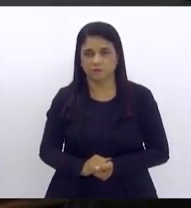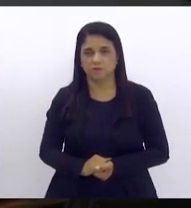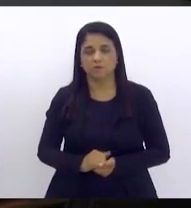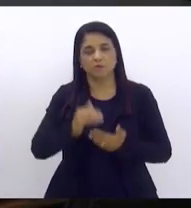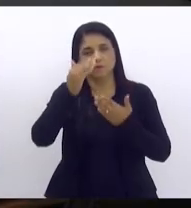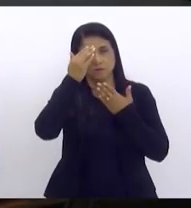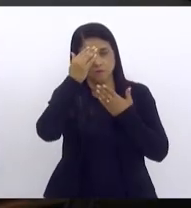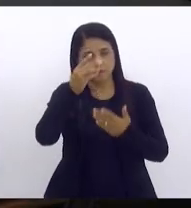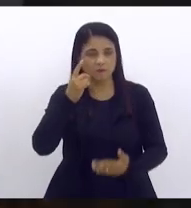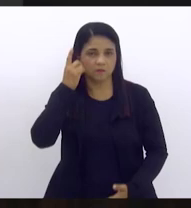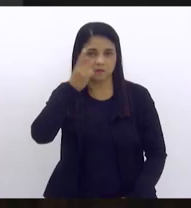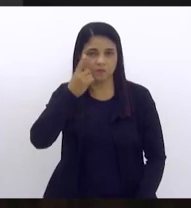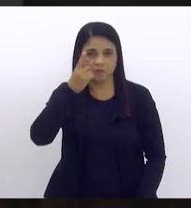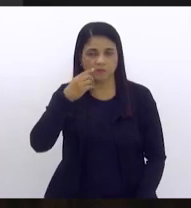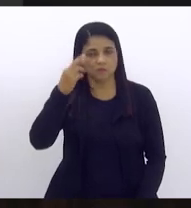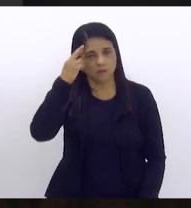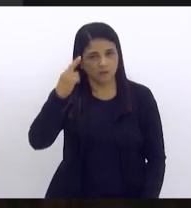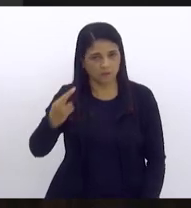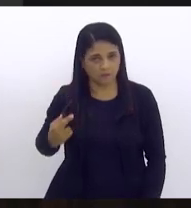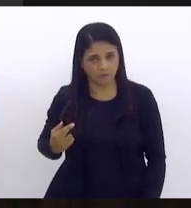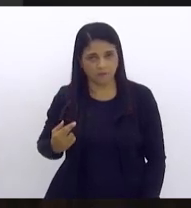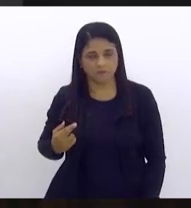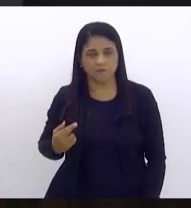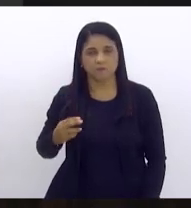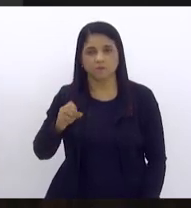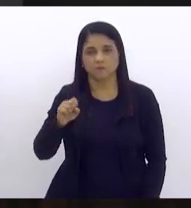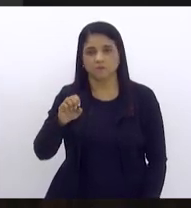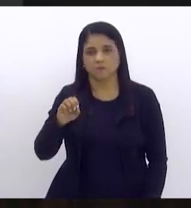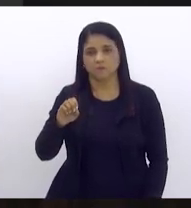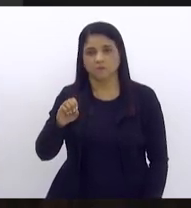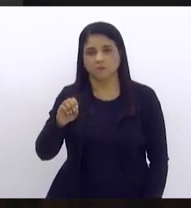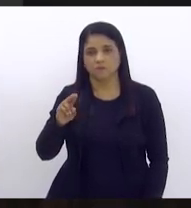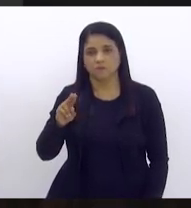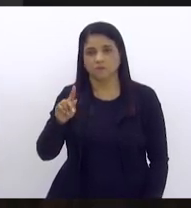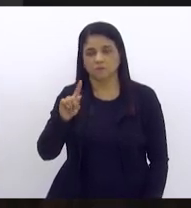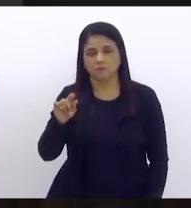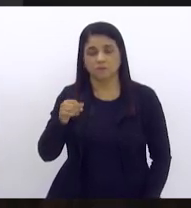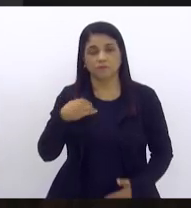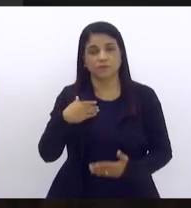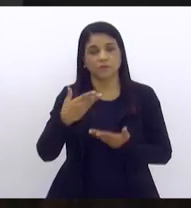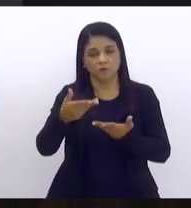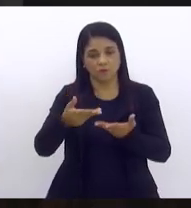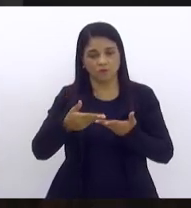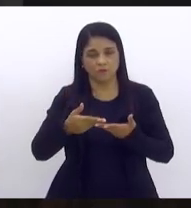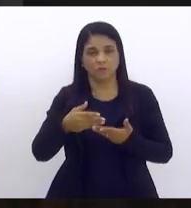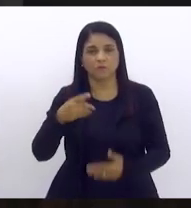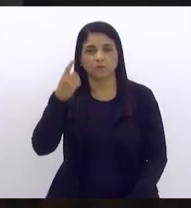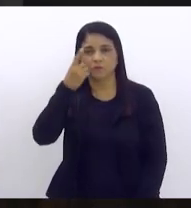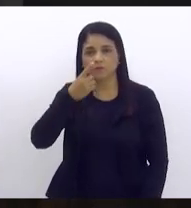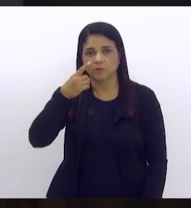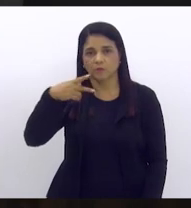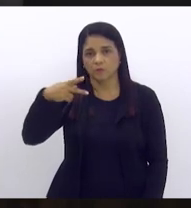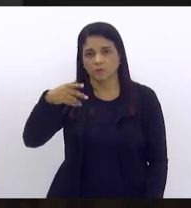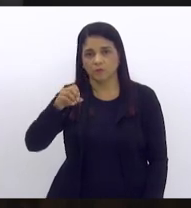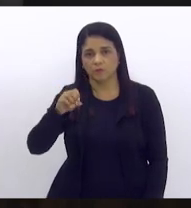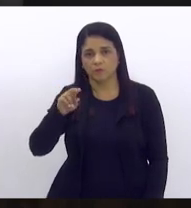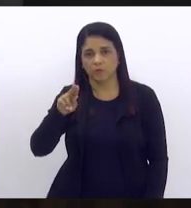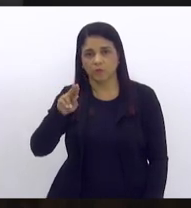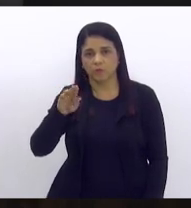Obrigado, deputada Renata Souza. Convido o deputado Paul Bell para fazer uso da